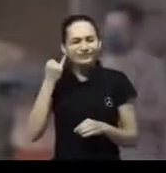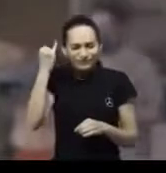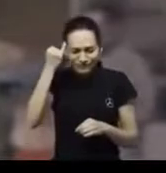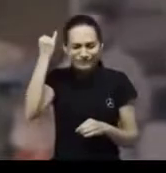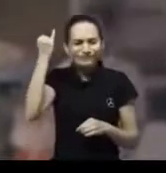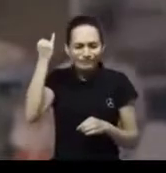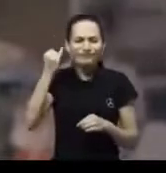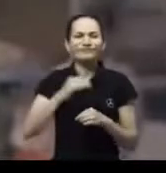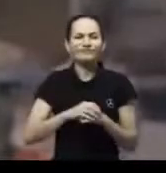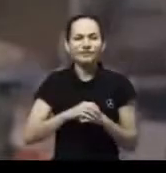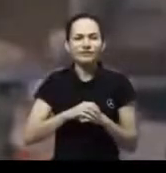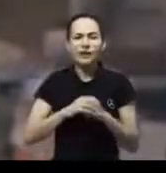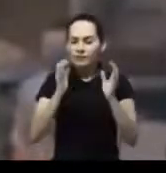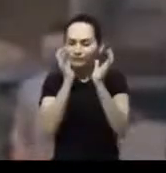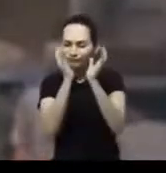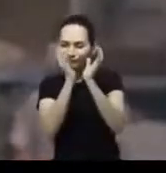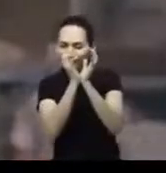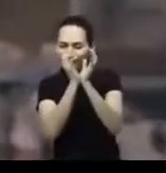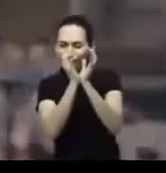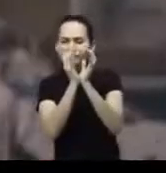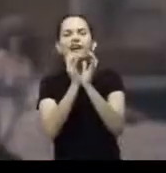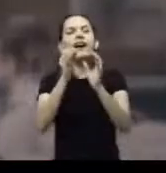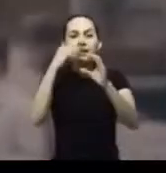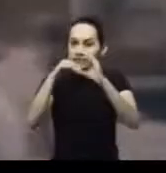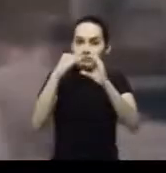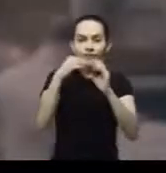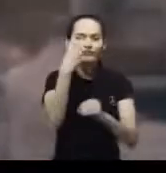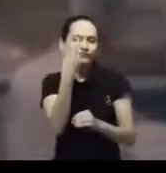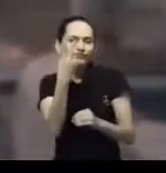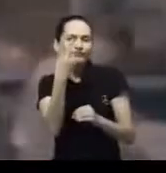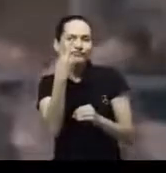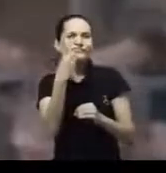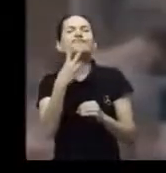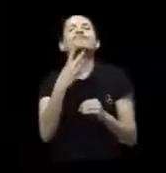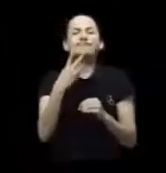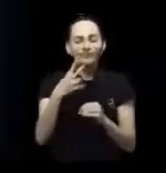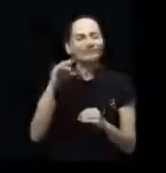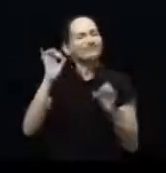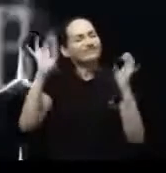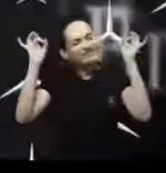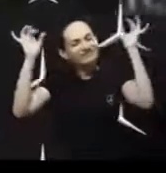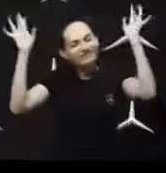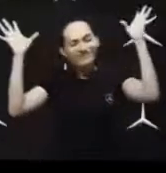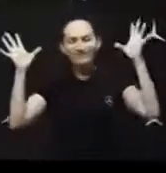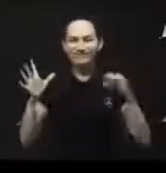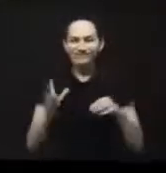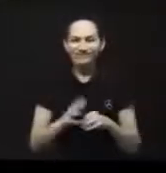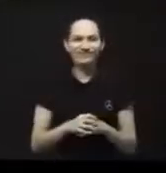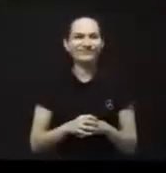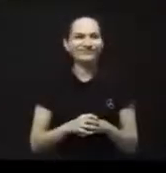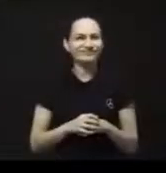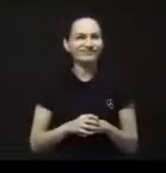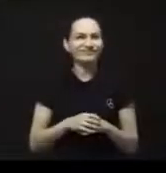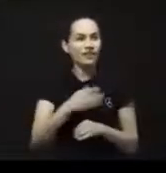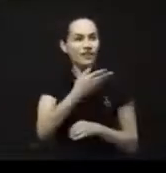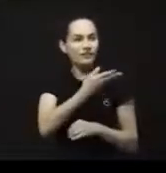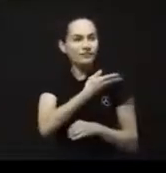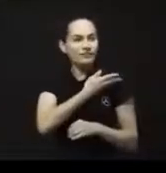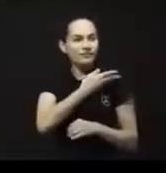para a Tainá que recebemos duas vezes fazem especiais de Friends from Brasil